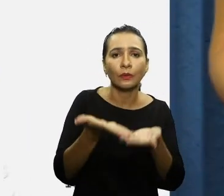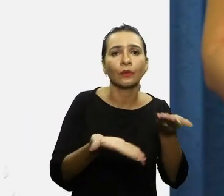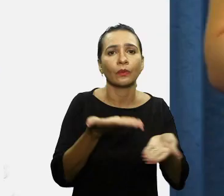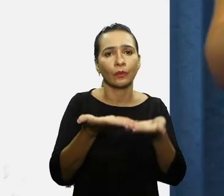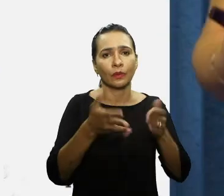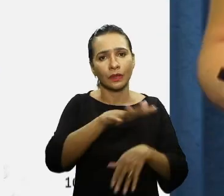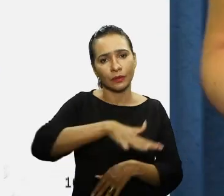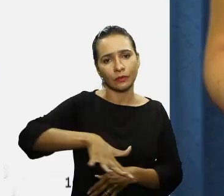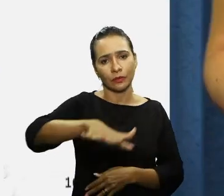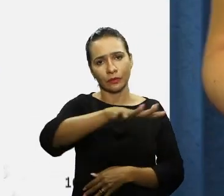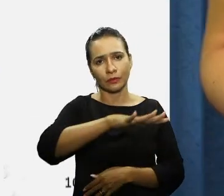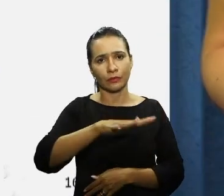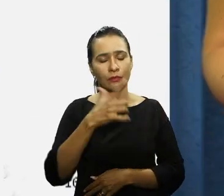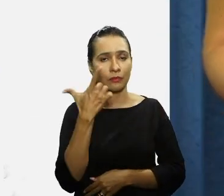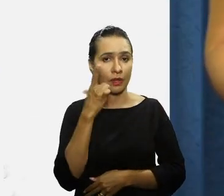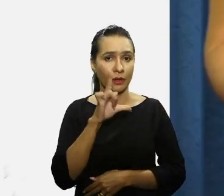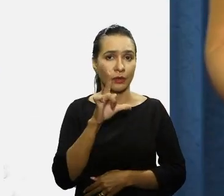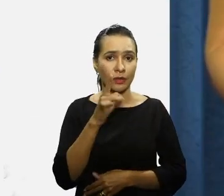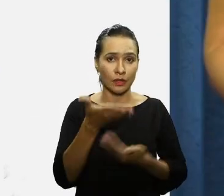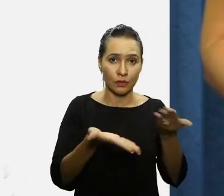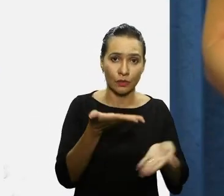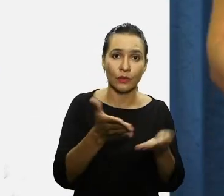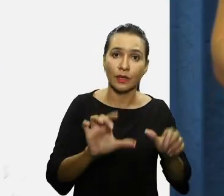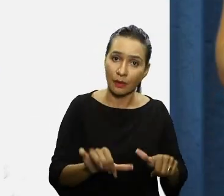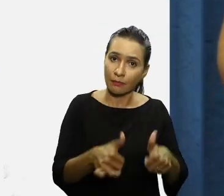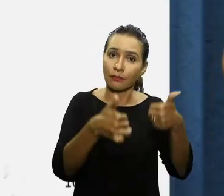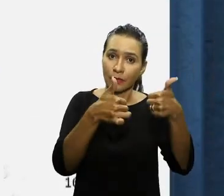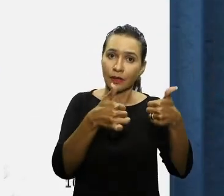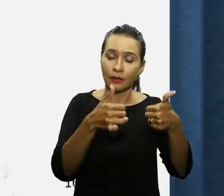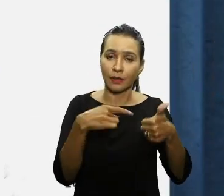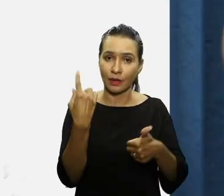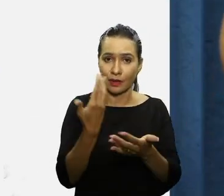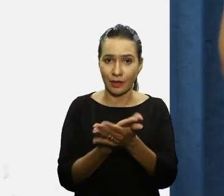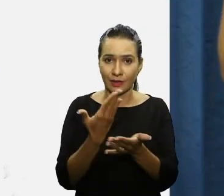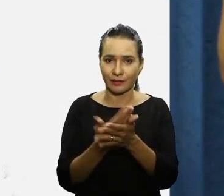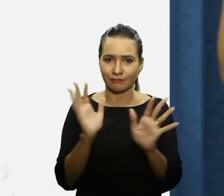ambiente, né? Para tentar cuidar dele melhor. Então a gente se vê na próxima aula.